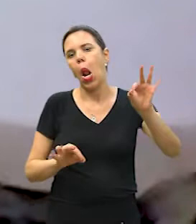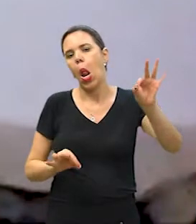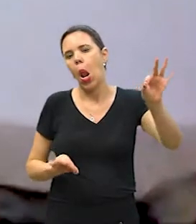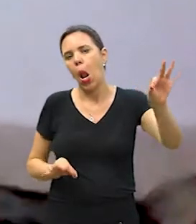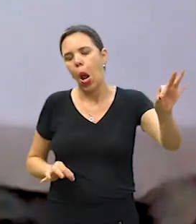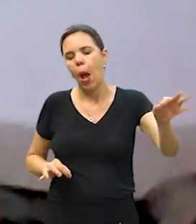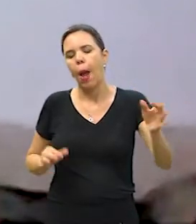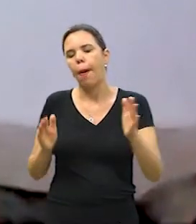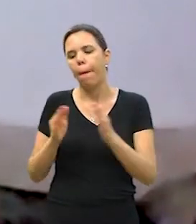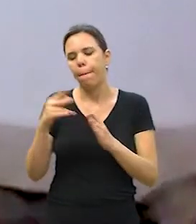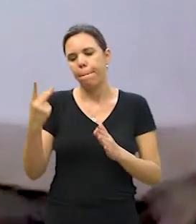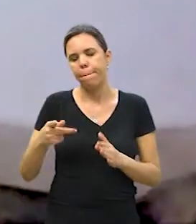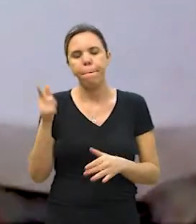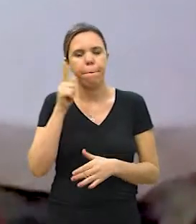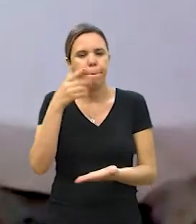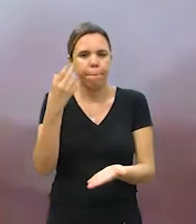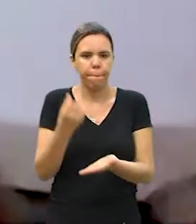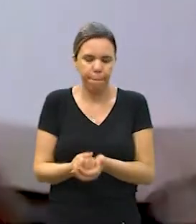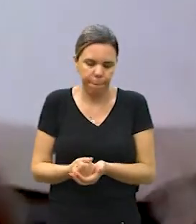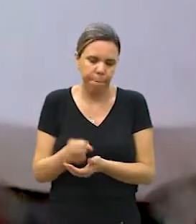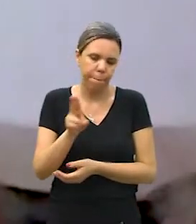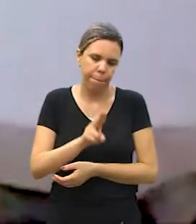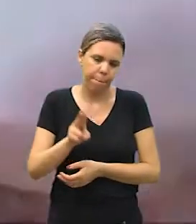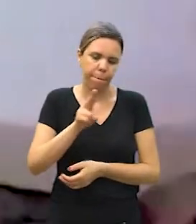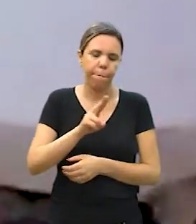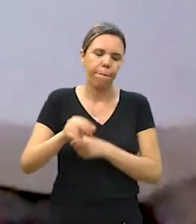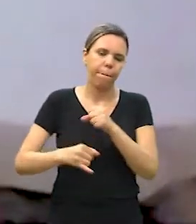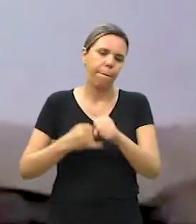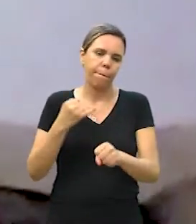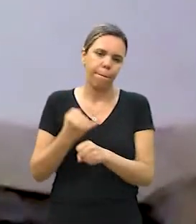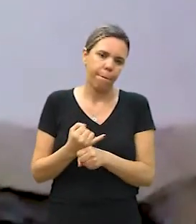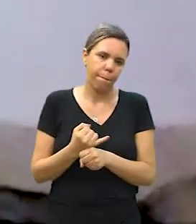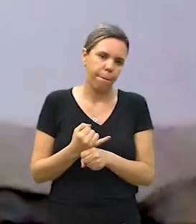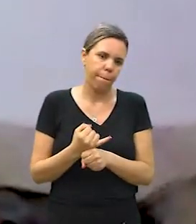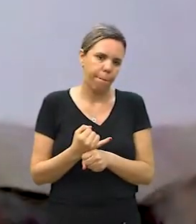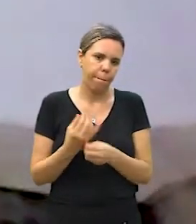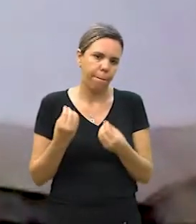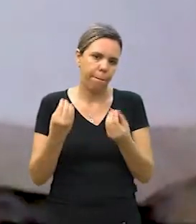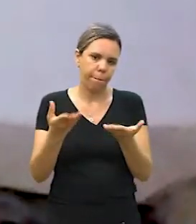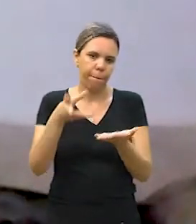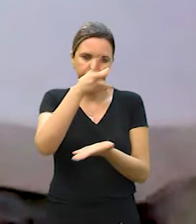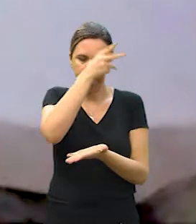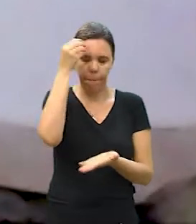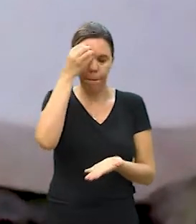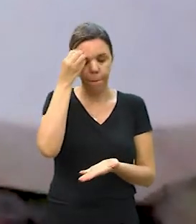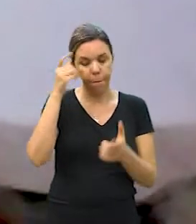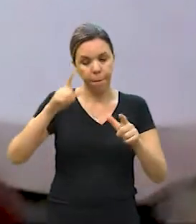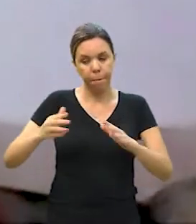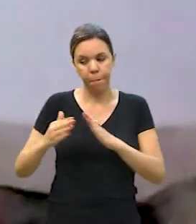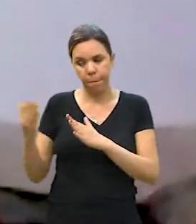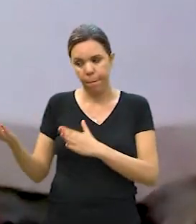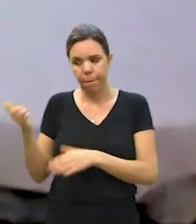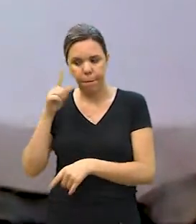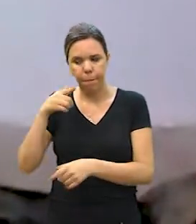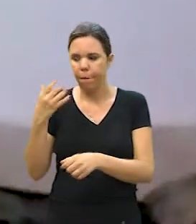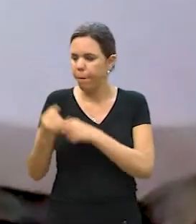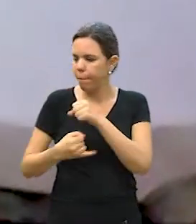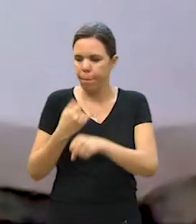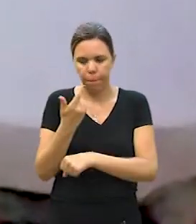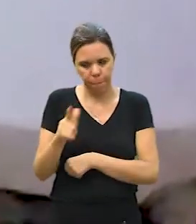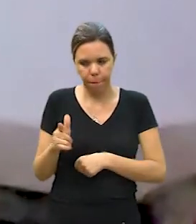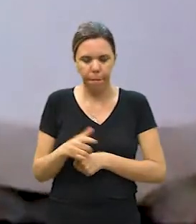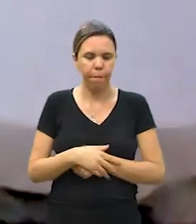um pouco de casa para conseguir usar a internet que foi cedida pela prefeitura, porque onde eles moram não